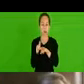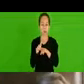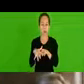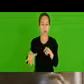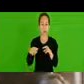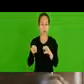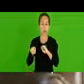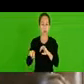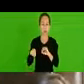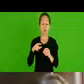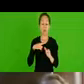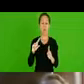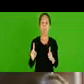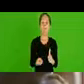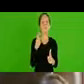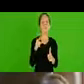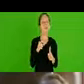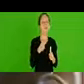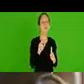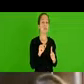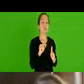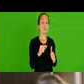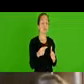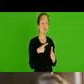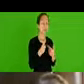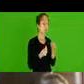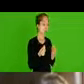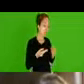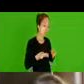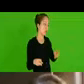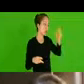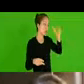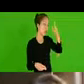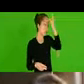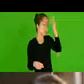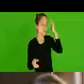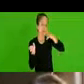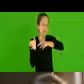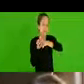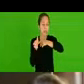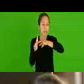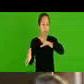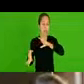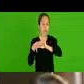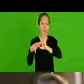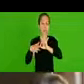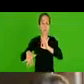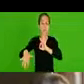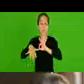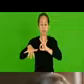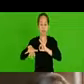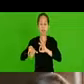primeiro é a permanência prolongada do investigador no contexto estudado. Isso é um passo